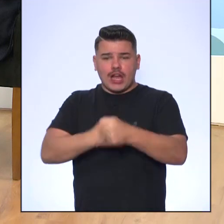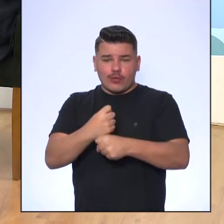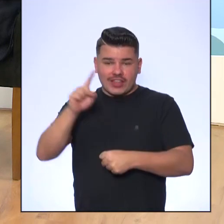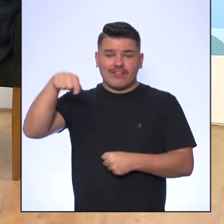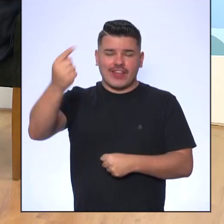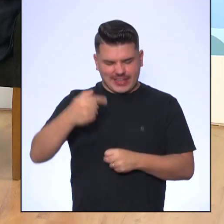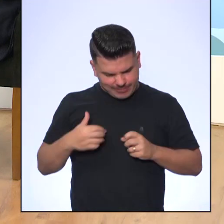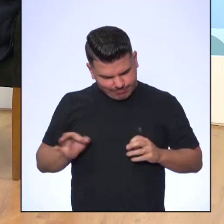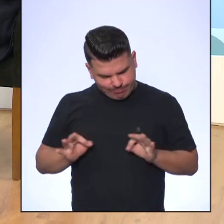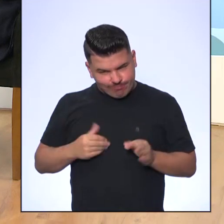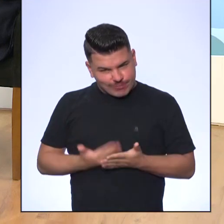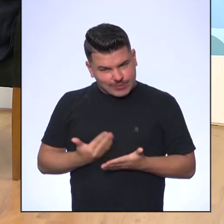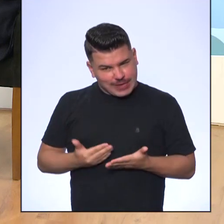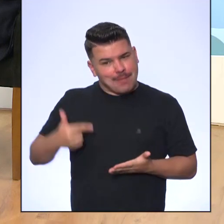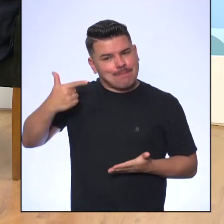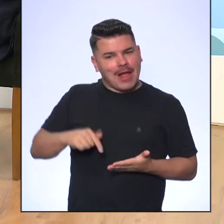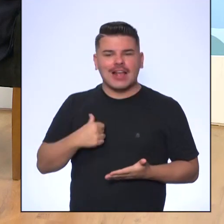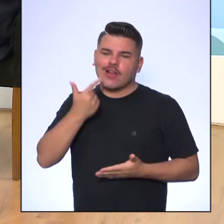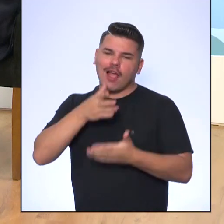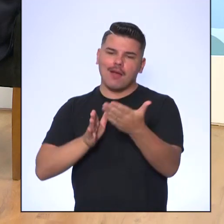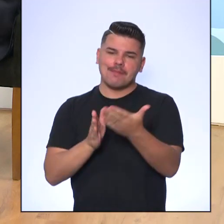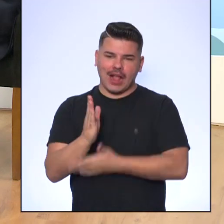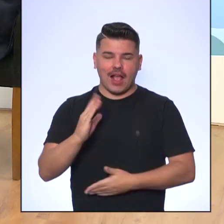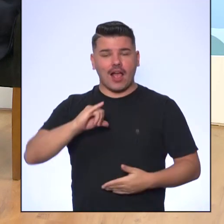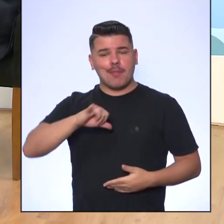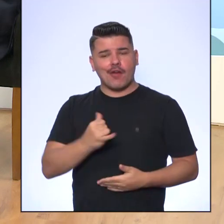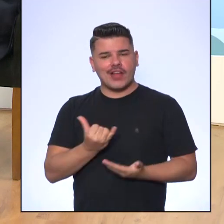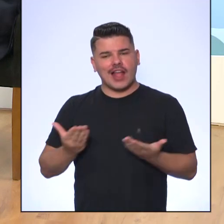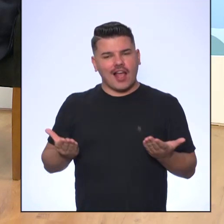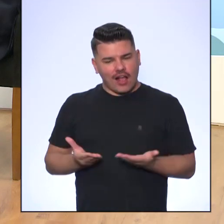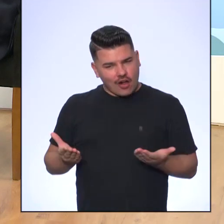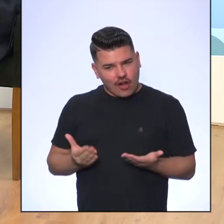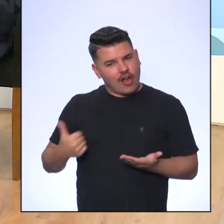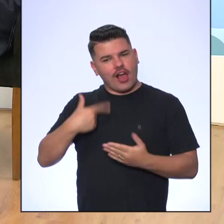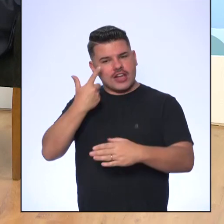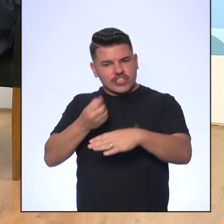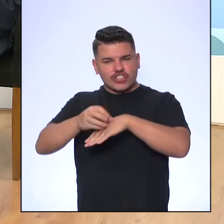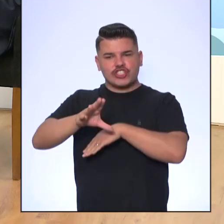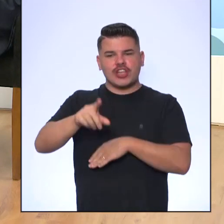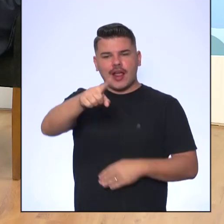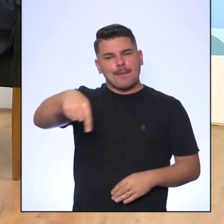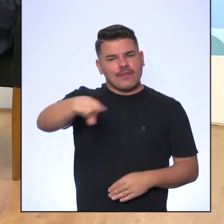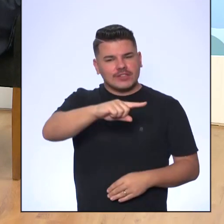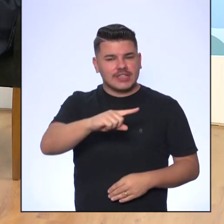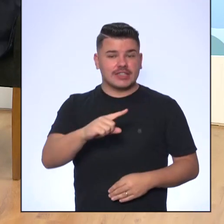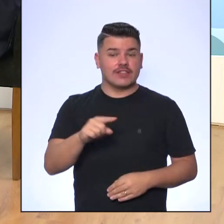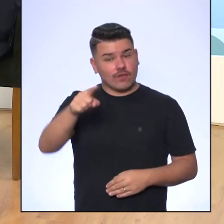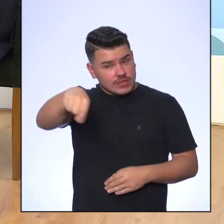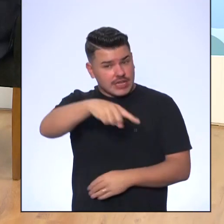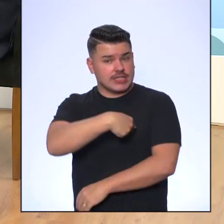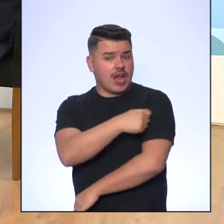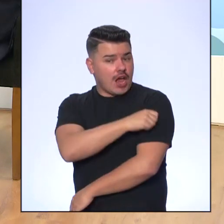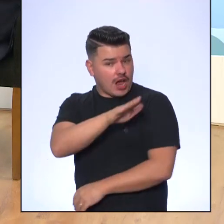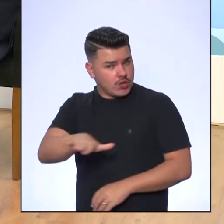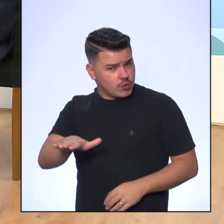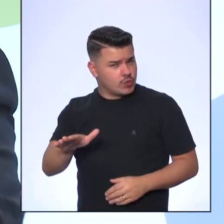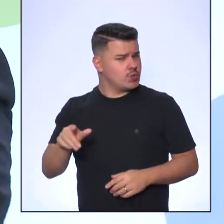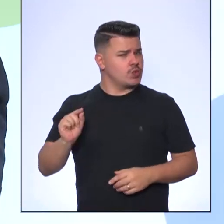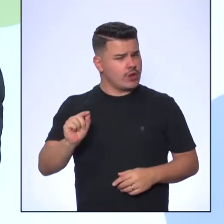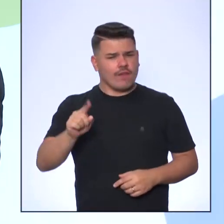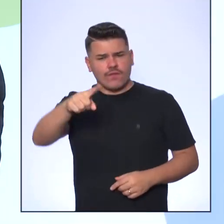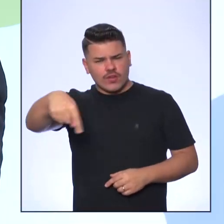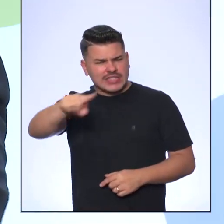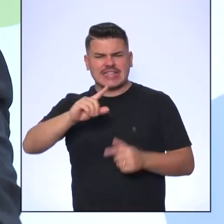preparado. E, inclusive, vou aproveitar então esse gancho, secretário, até para dar uma dica importante aqui para os alunos, de que eles